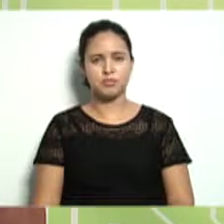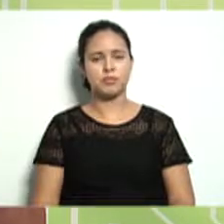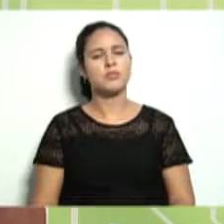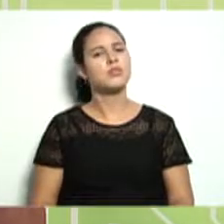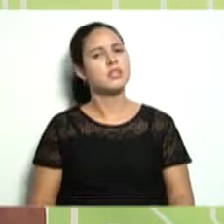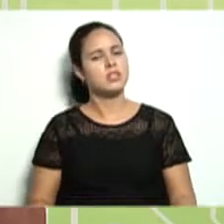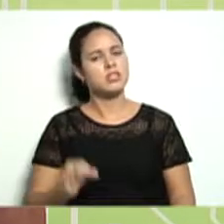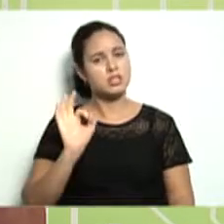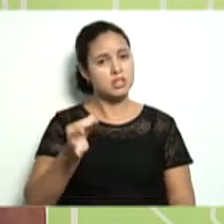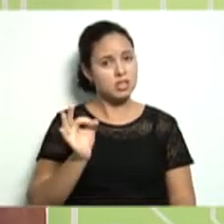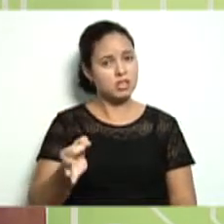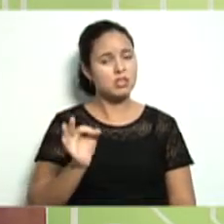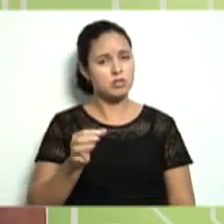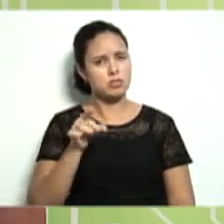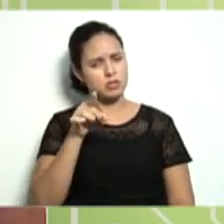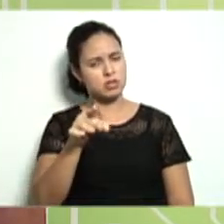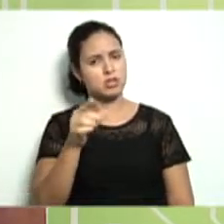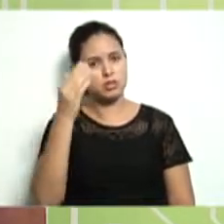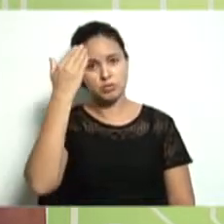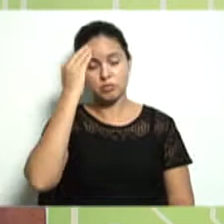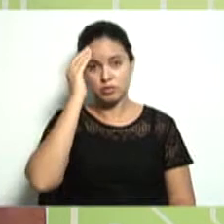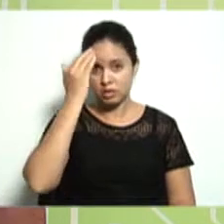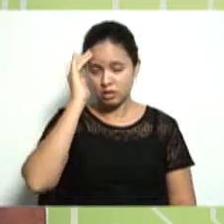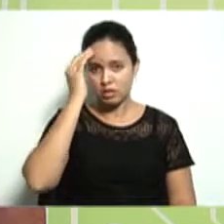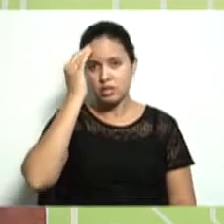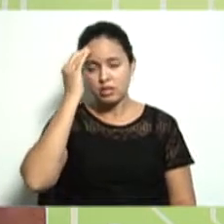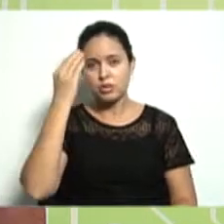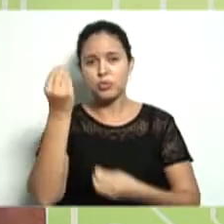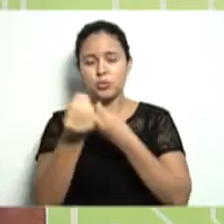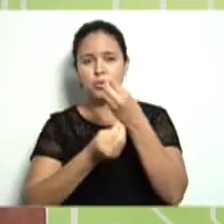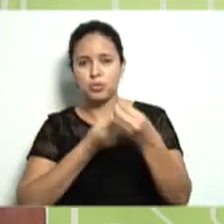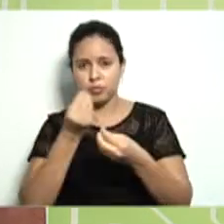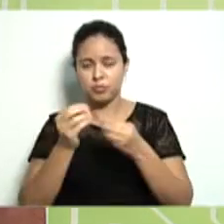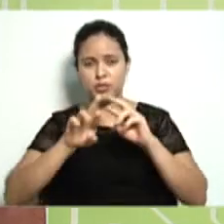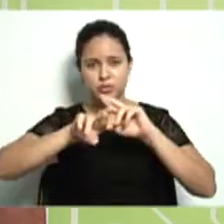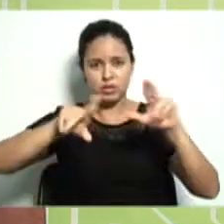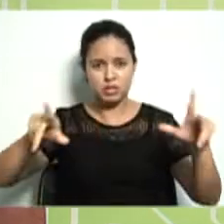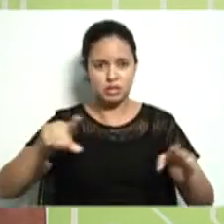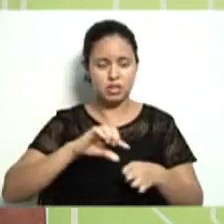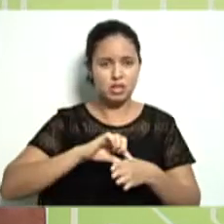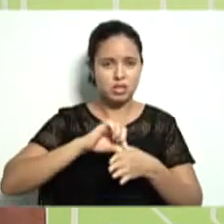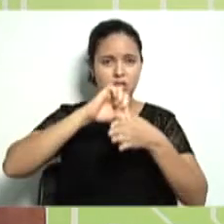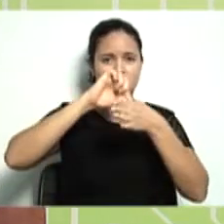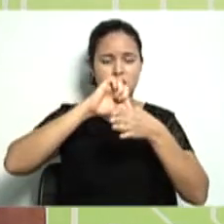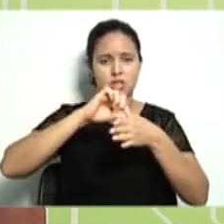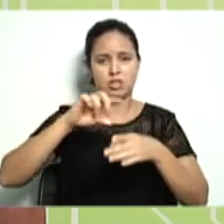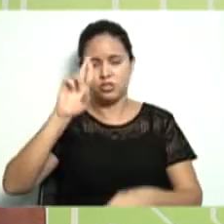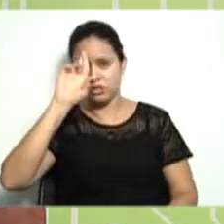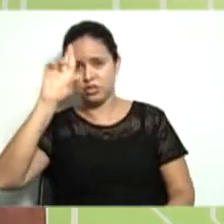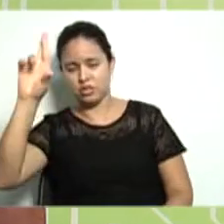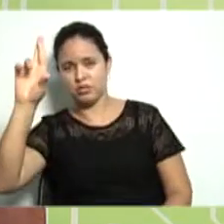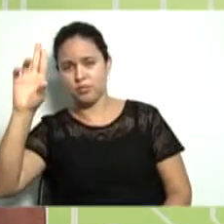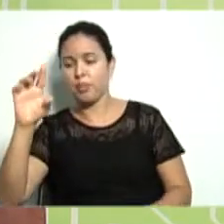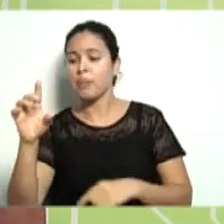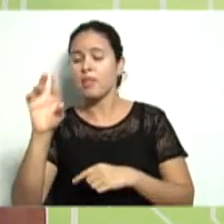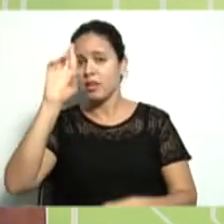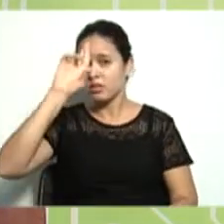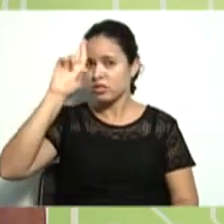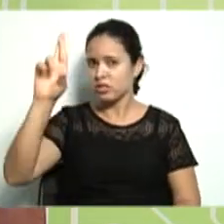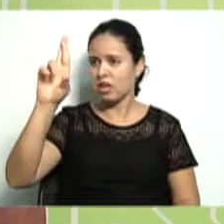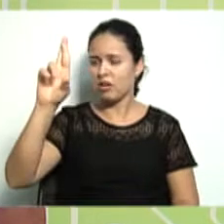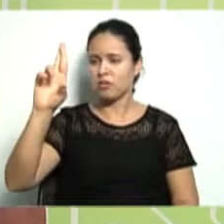É isso aí, pessoal. Creio que conseguimos compreender aí certinho a diferença entre o líder e o chefe. O chefe é aquele que não